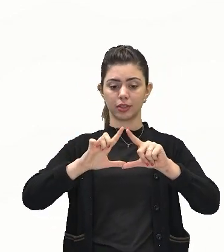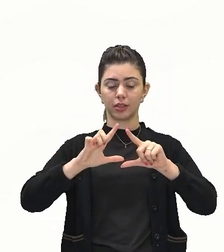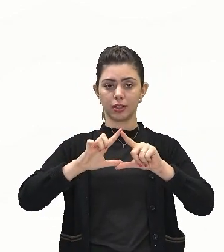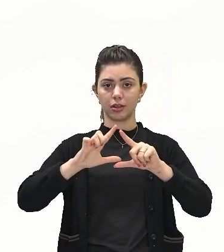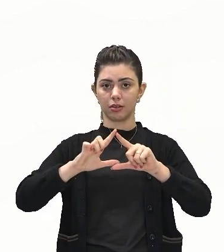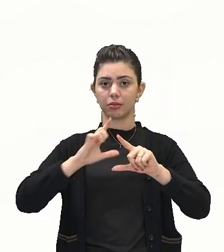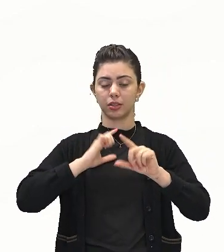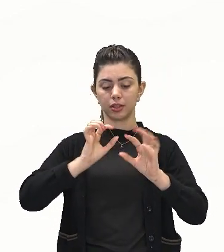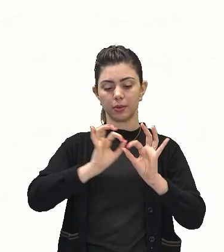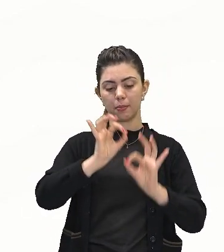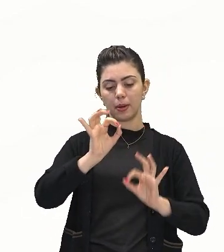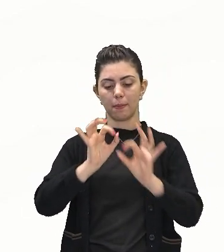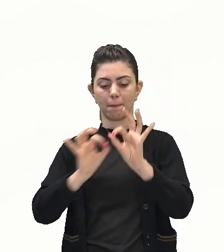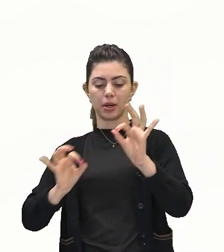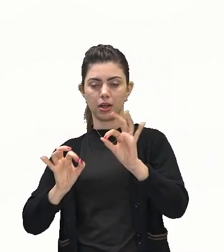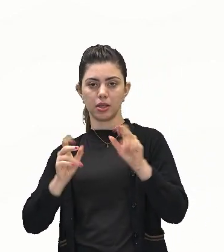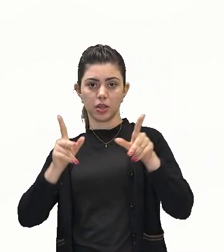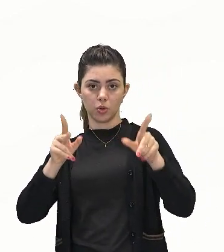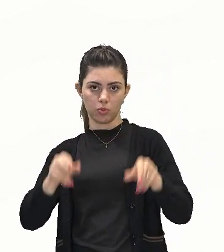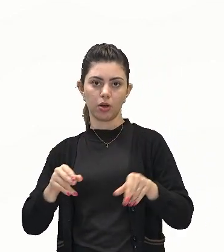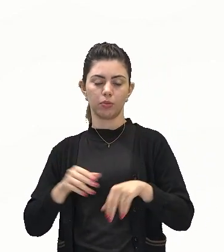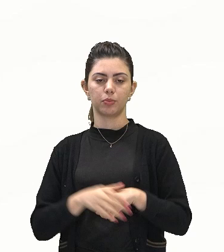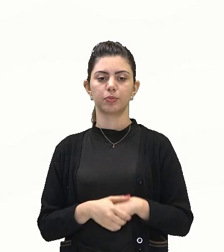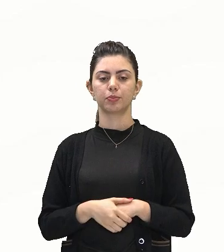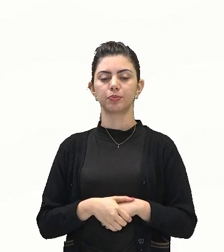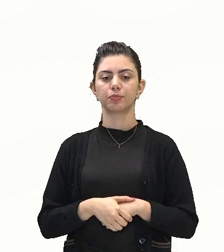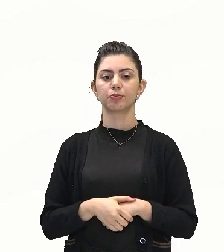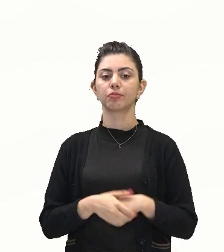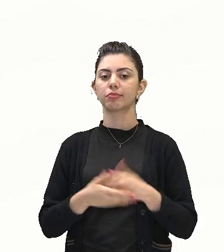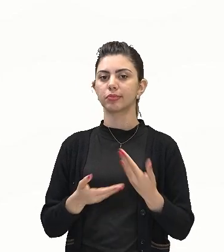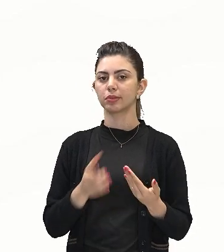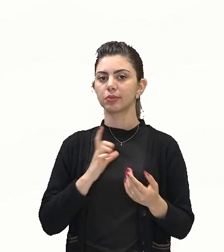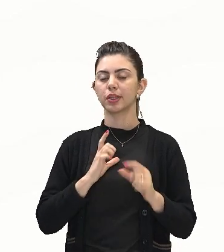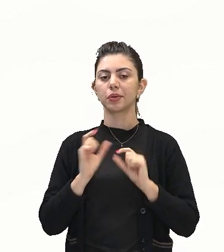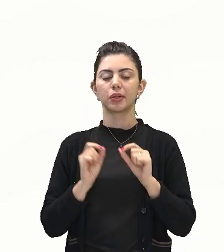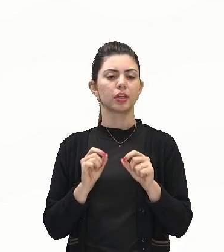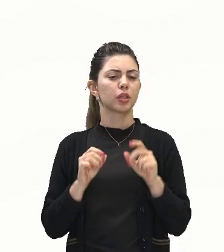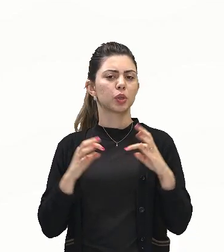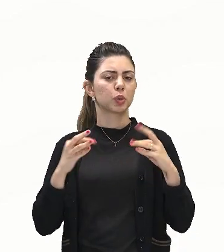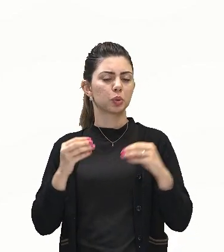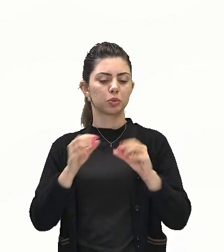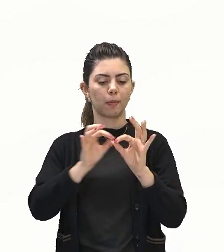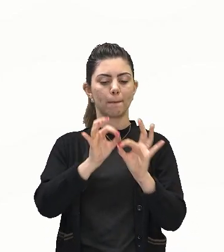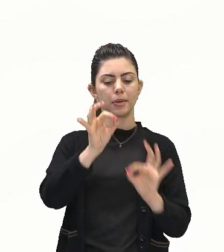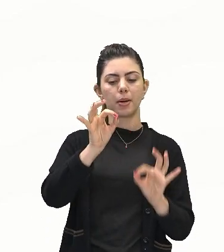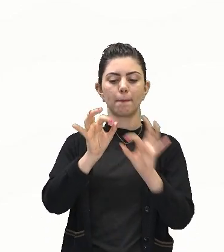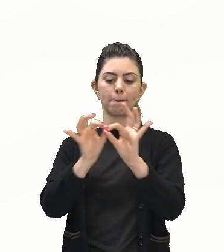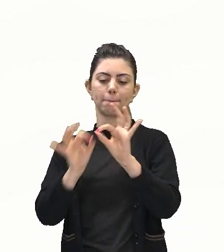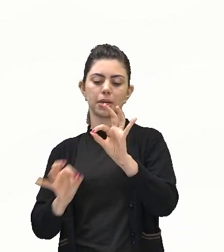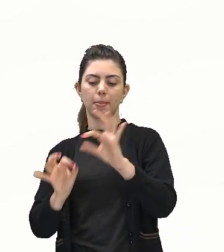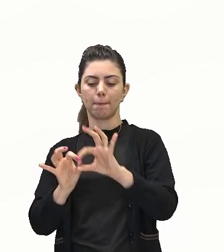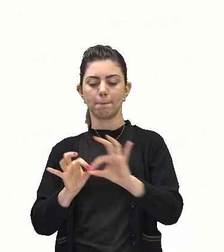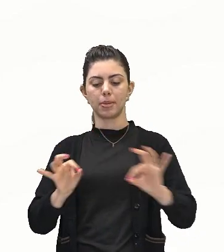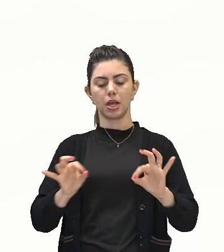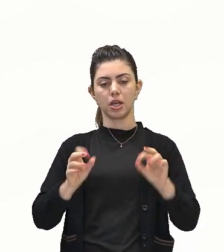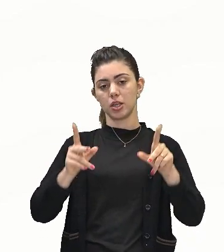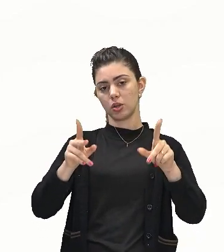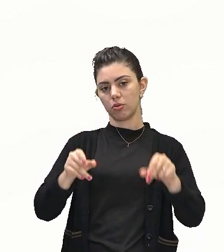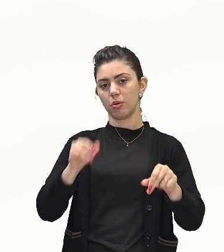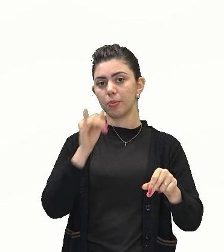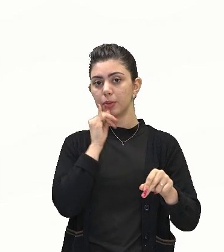Certo? Por quê? Porque o triângulo equilátero, ele possui todos os seus lados iguais. Ah, então, se